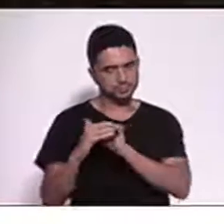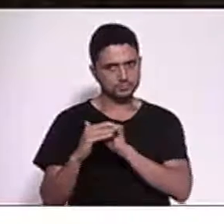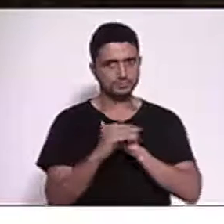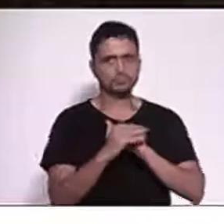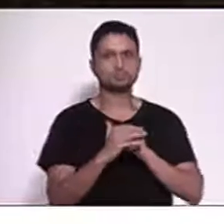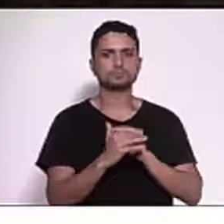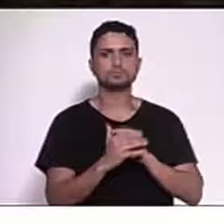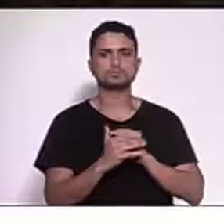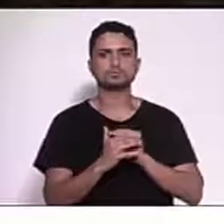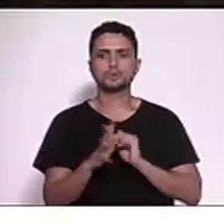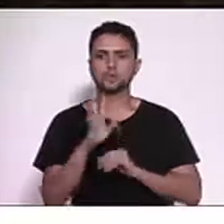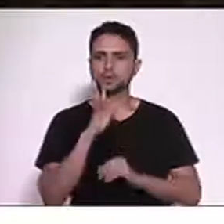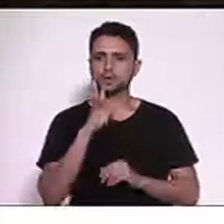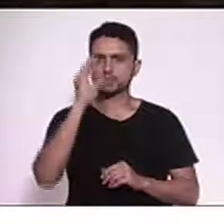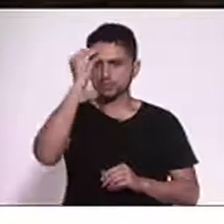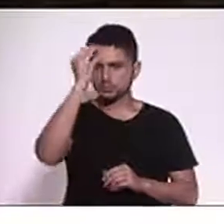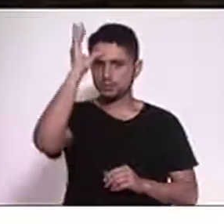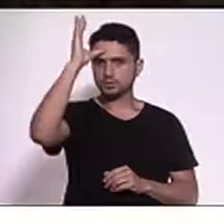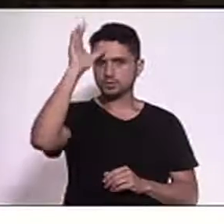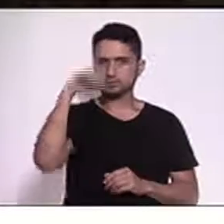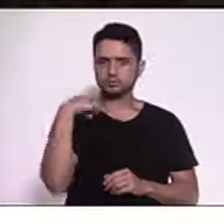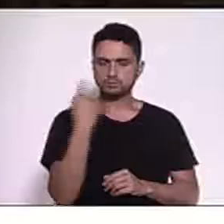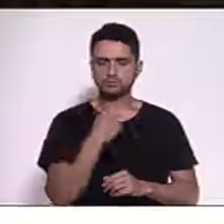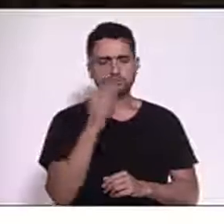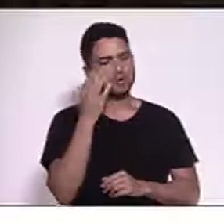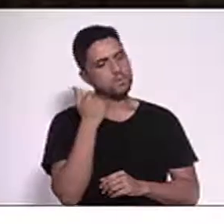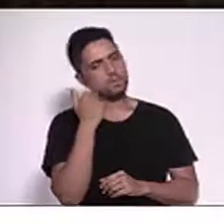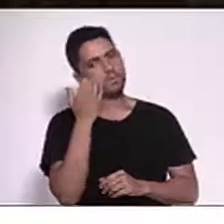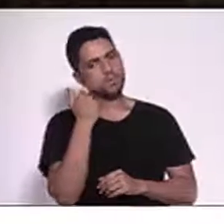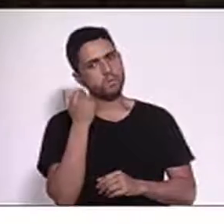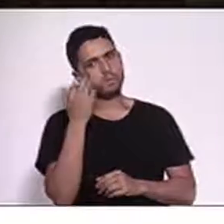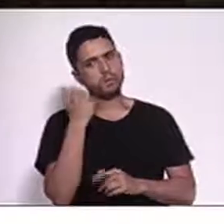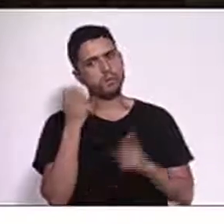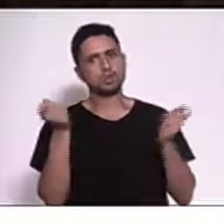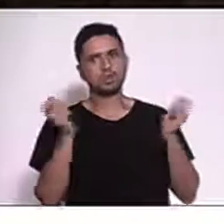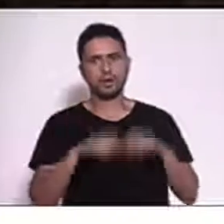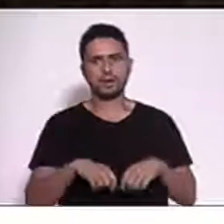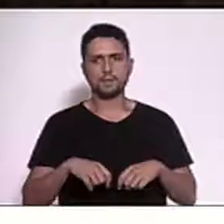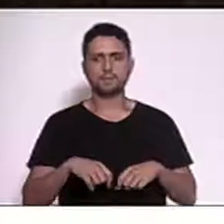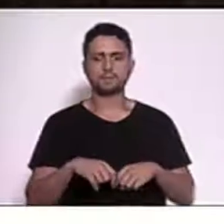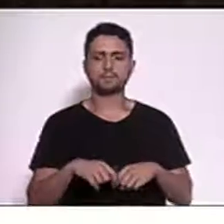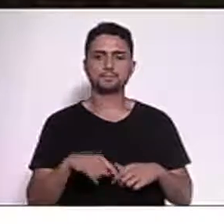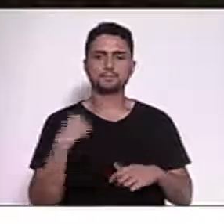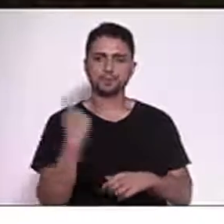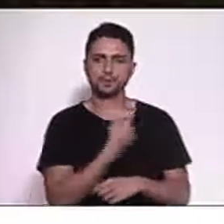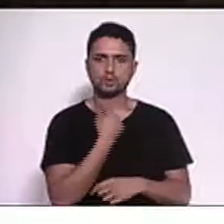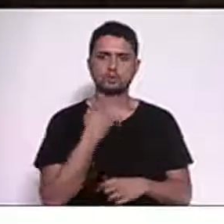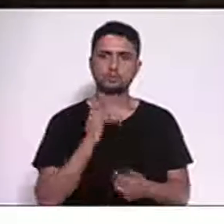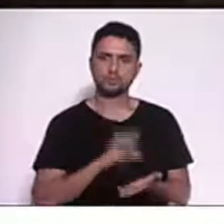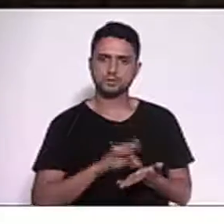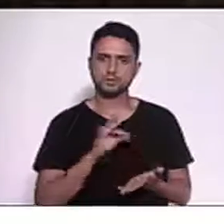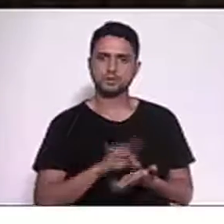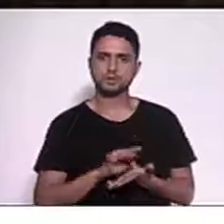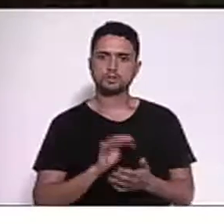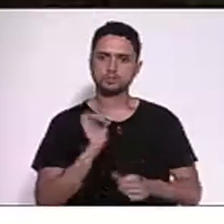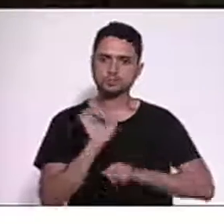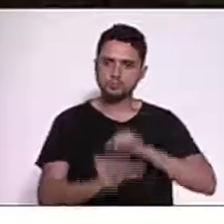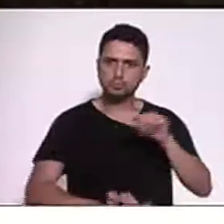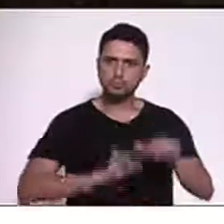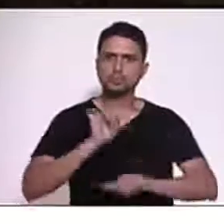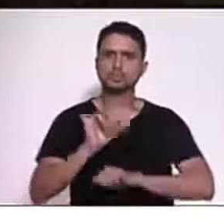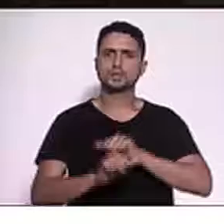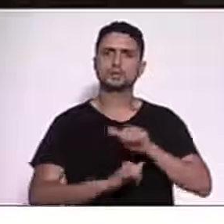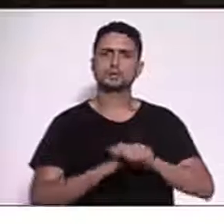nós adquirimos a possibilidade exatamente de promover de fato as transformações que